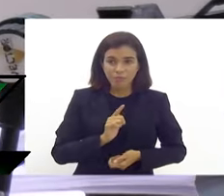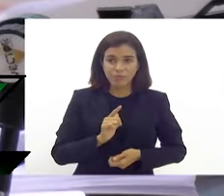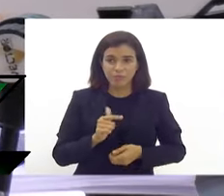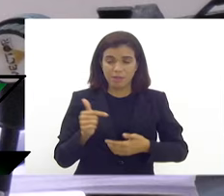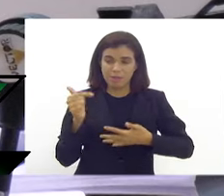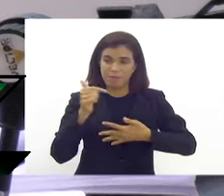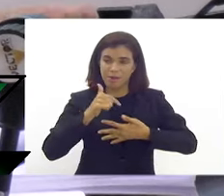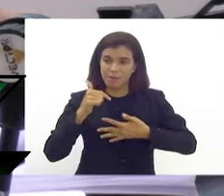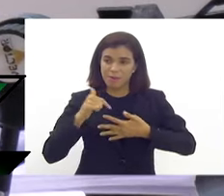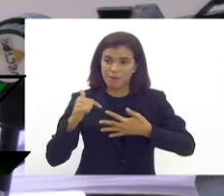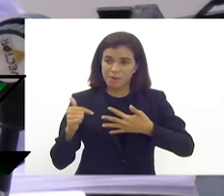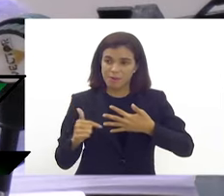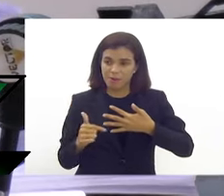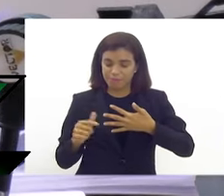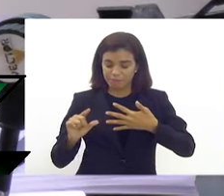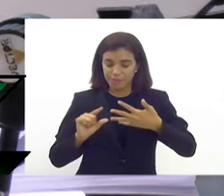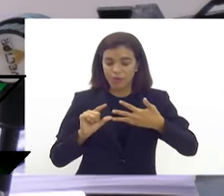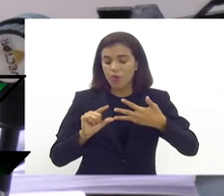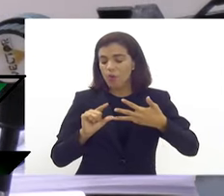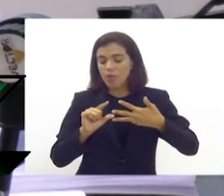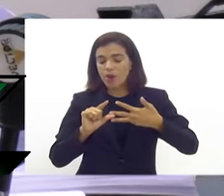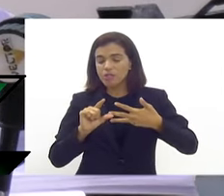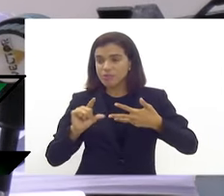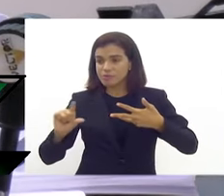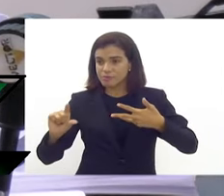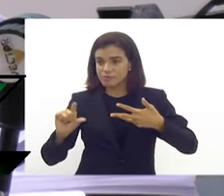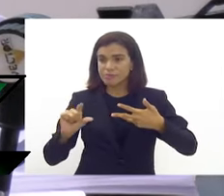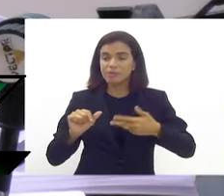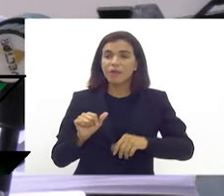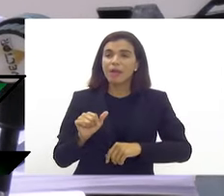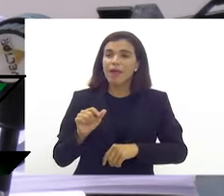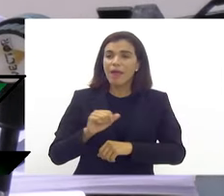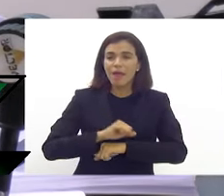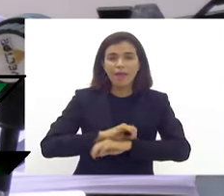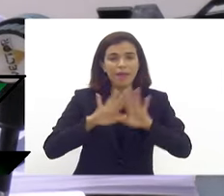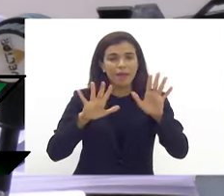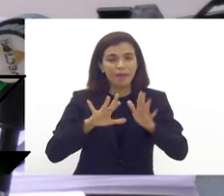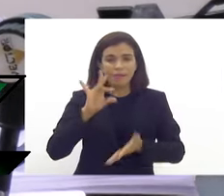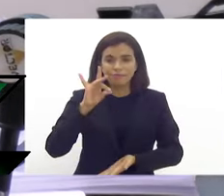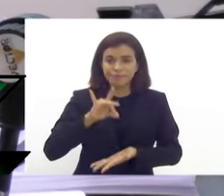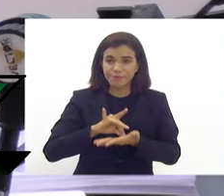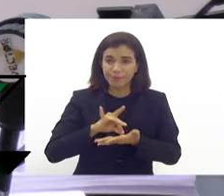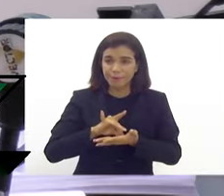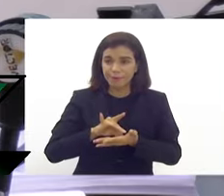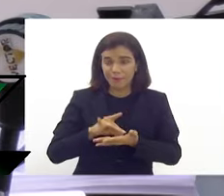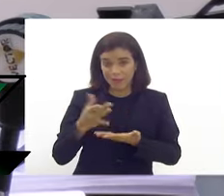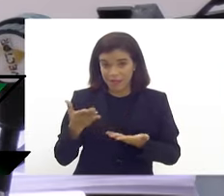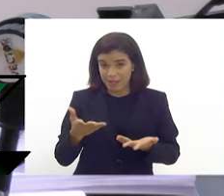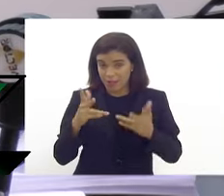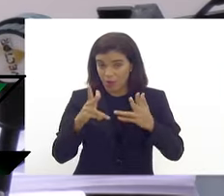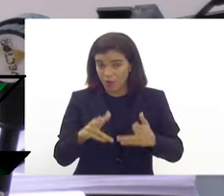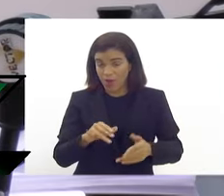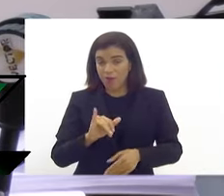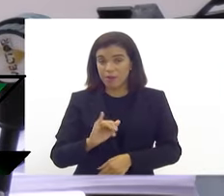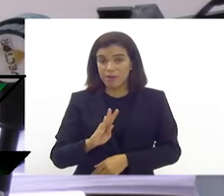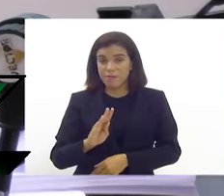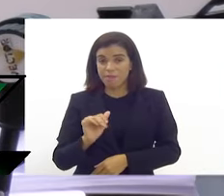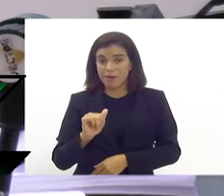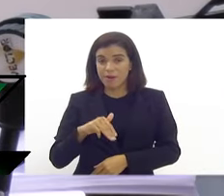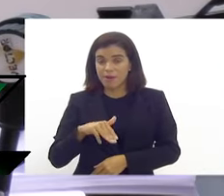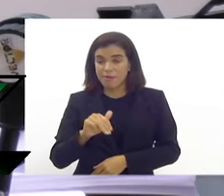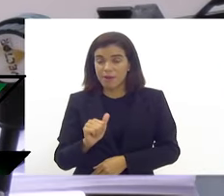esse capt e tem aqui o artigo Tero é claro afirmar que todos os entes Federados no caso Ibama tem